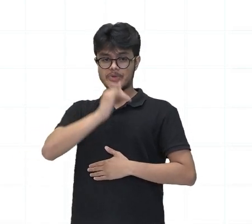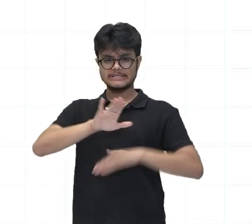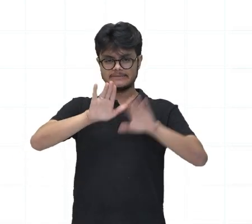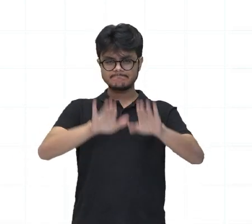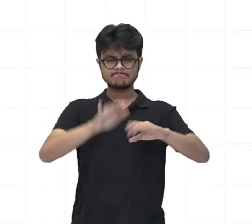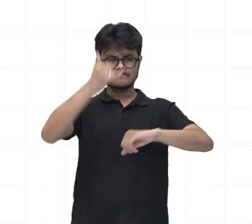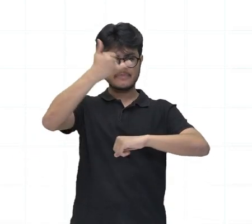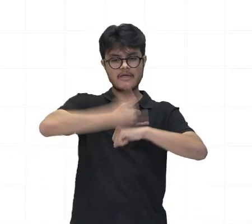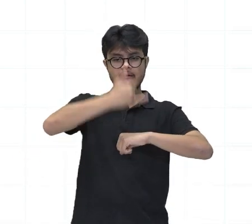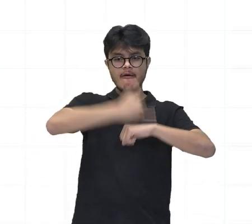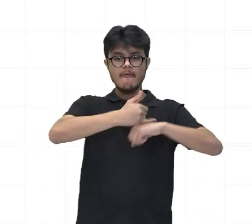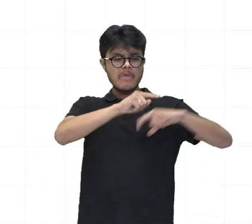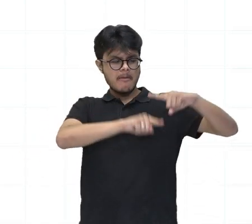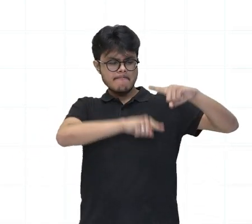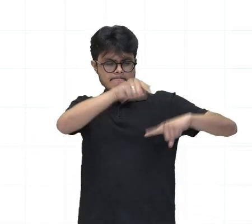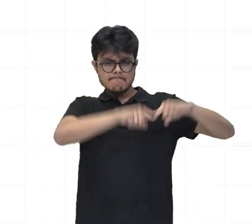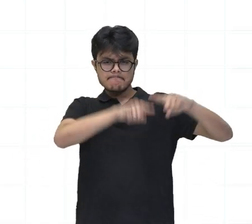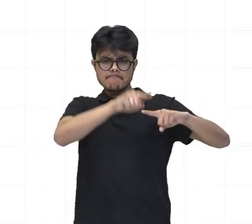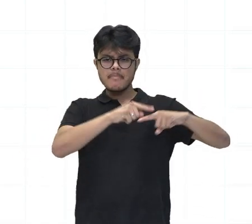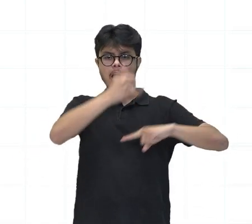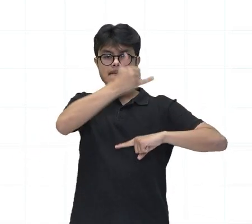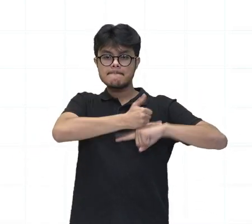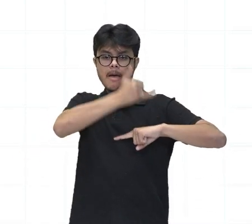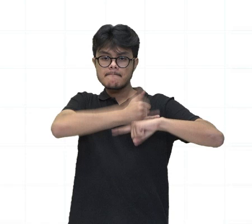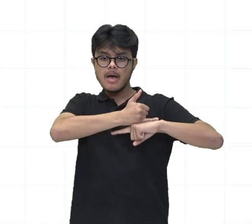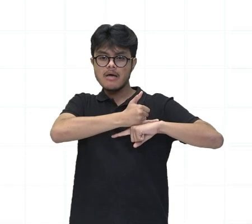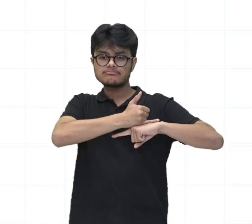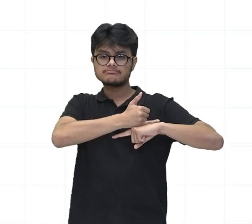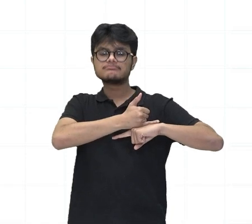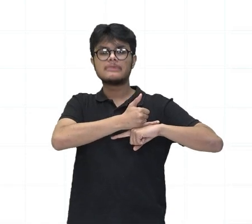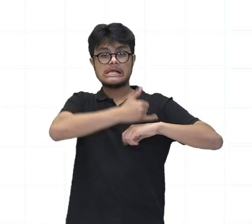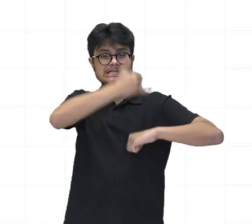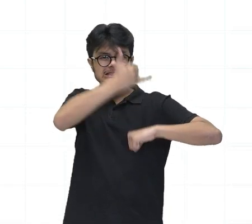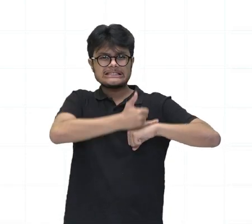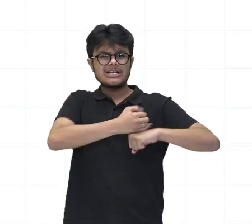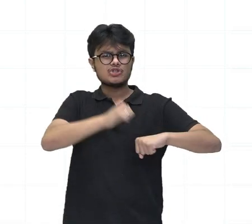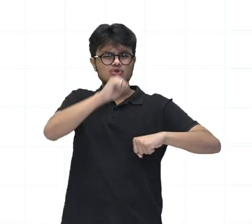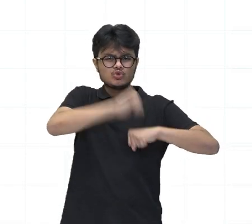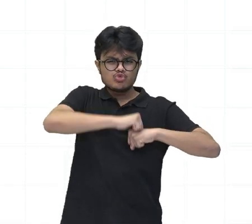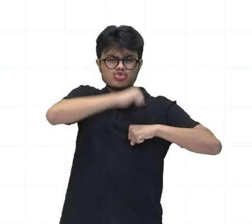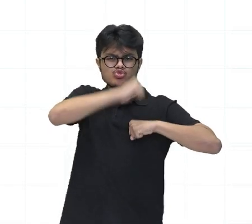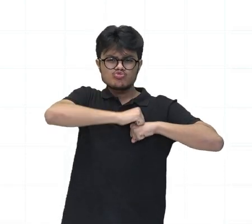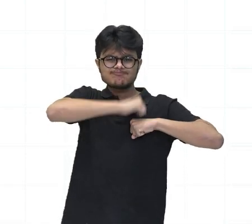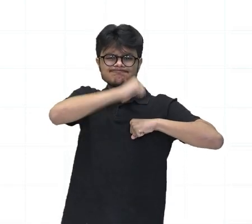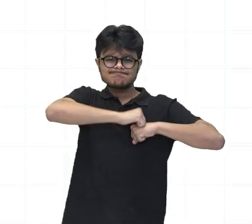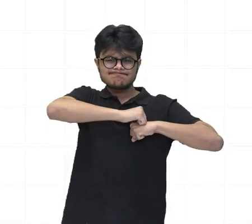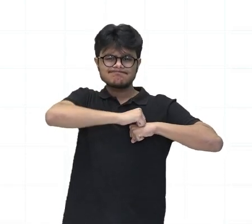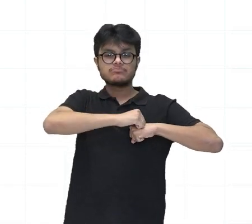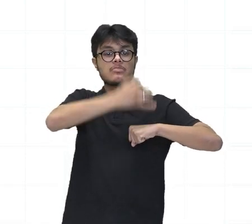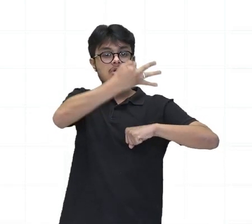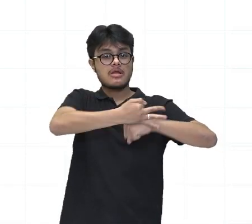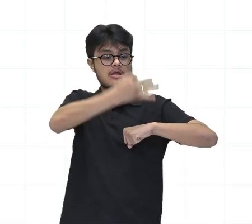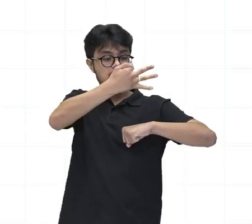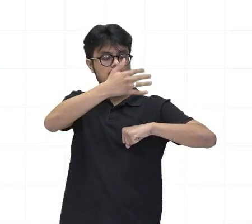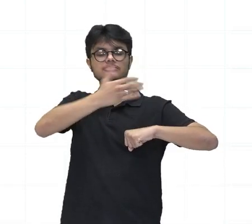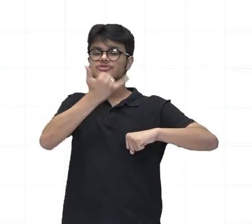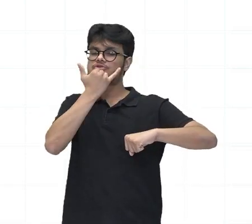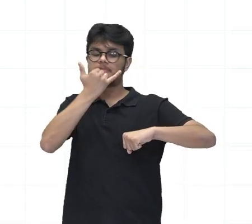calor, ela vai acontecer em meios sólidos. Então, nos sólidos é a principal forma